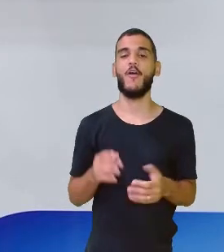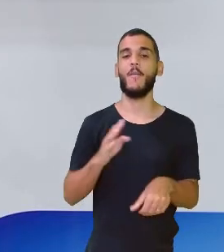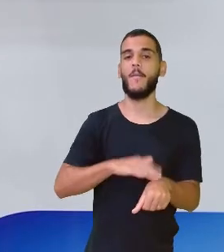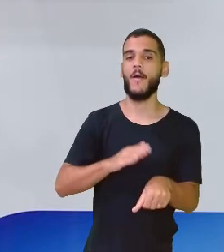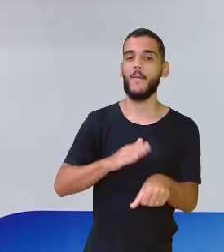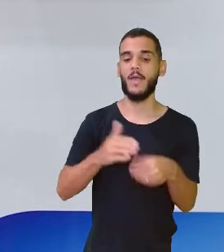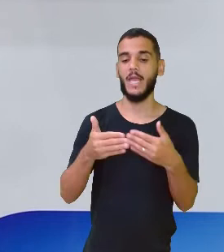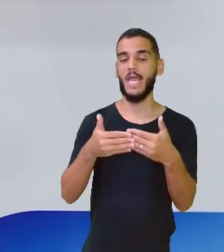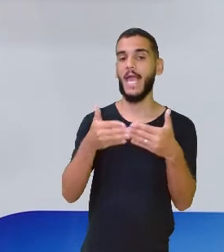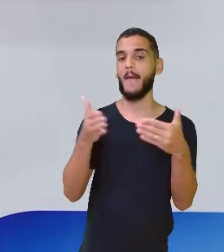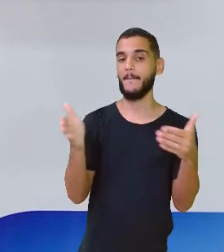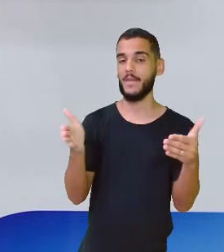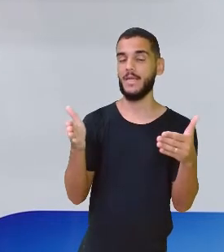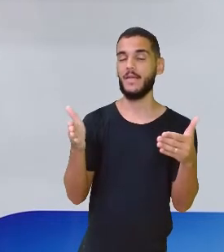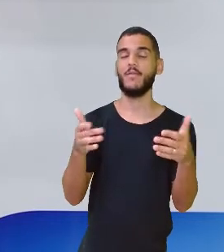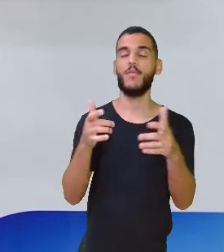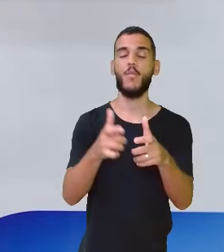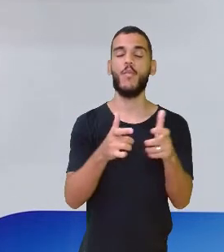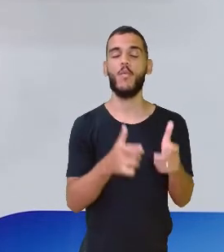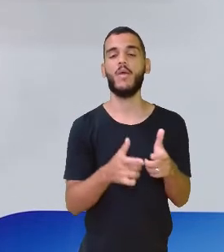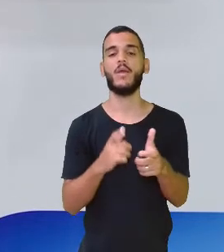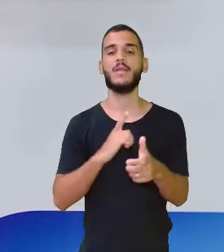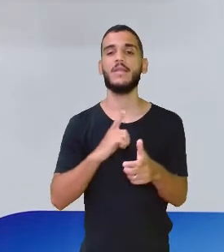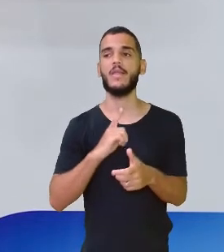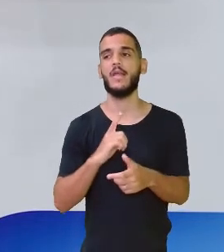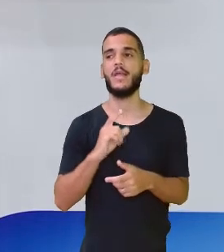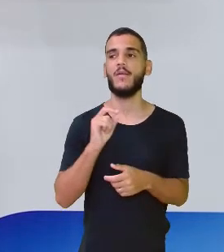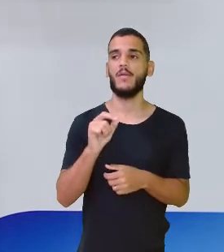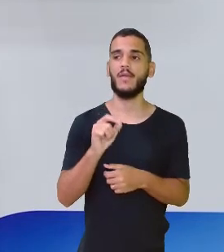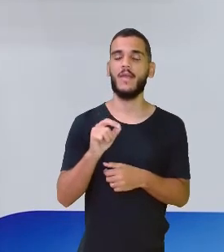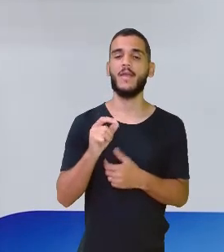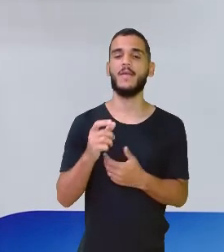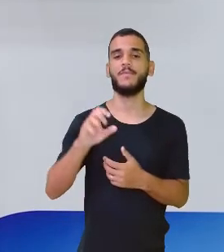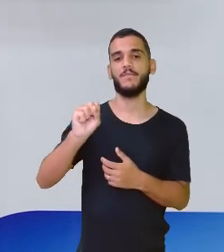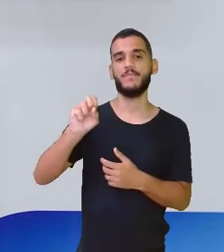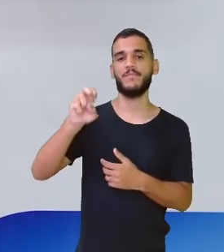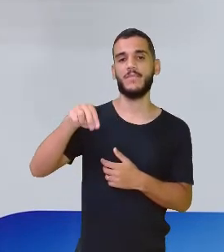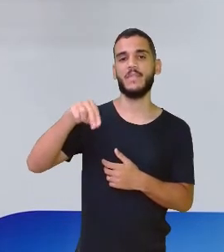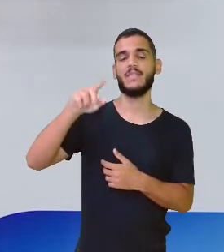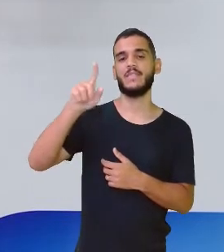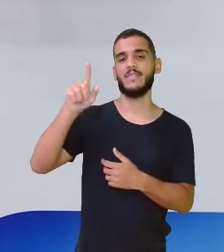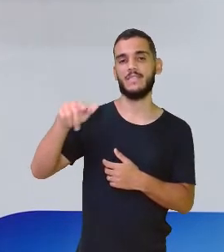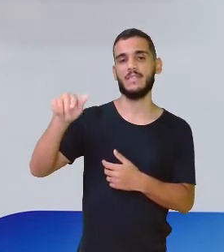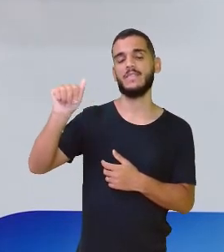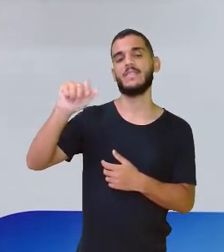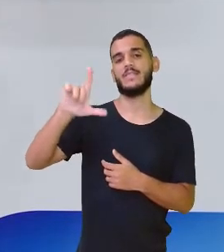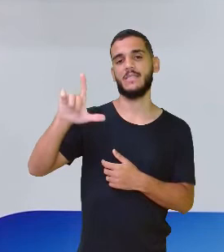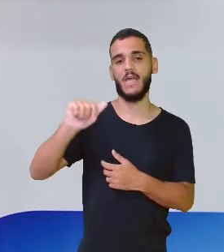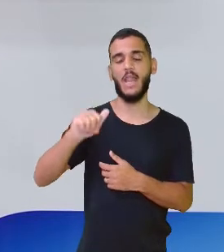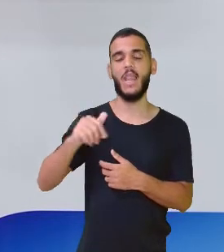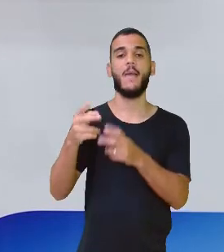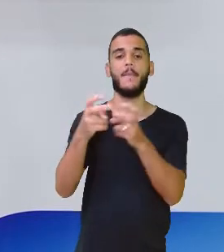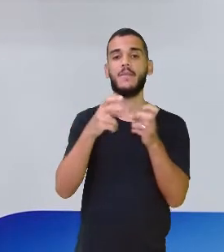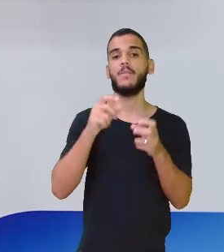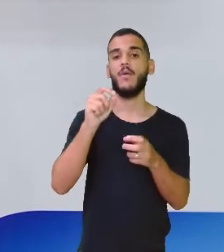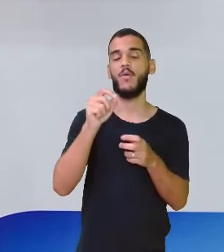a senzala, né, o local da senzala, né, a gente viu uma grande quantidade de morcegos, né, no teto, né, porque é um